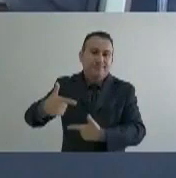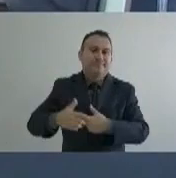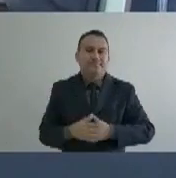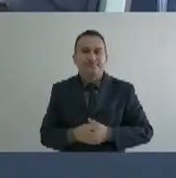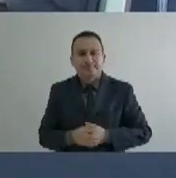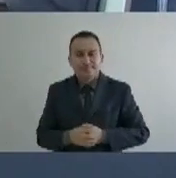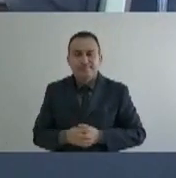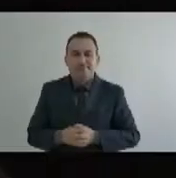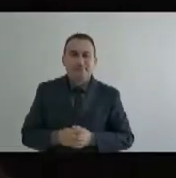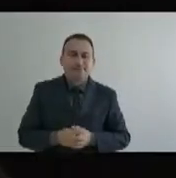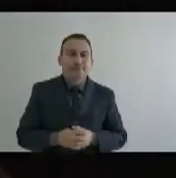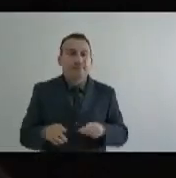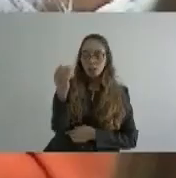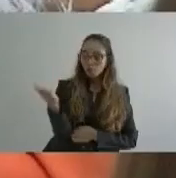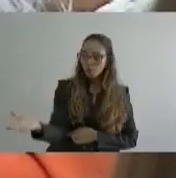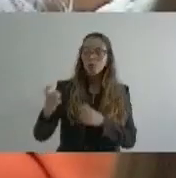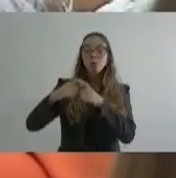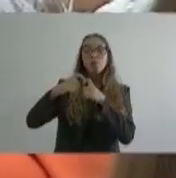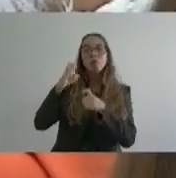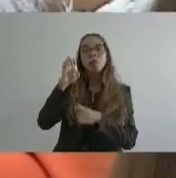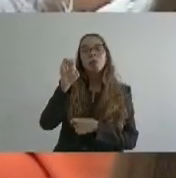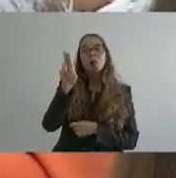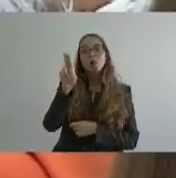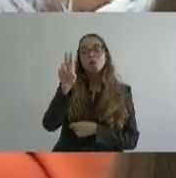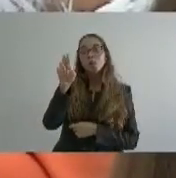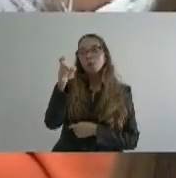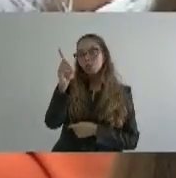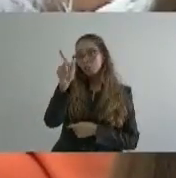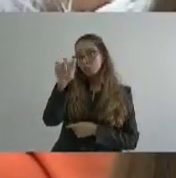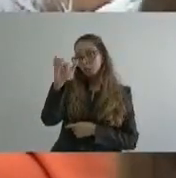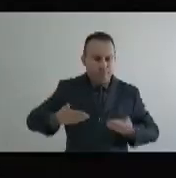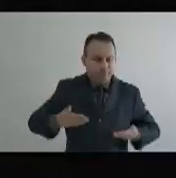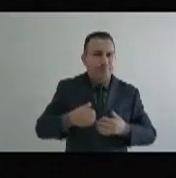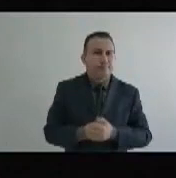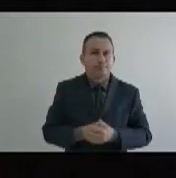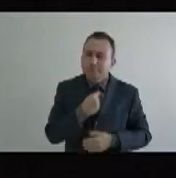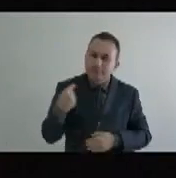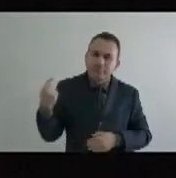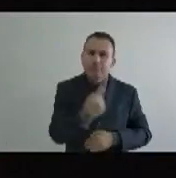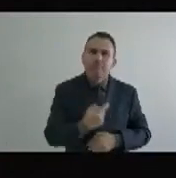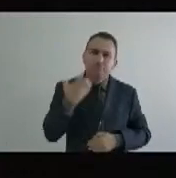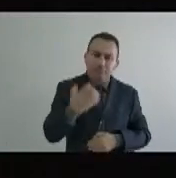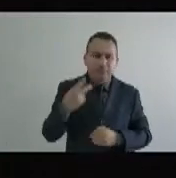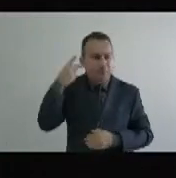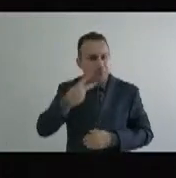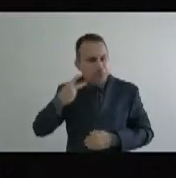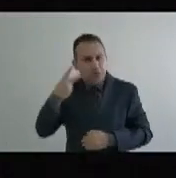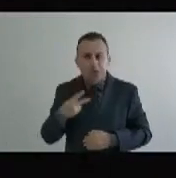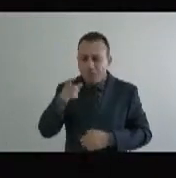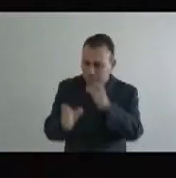que fazem uso de dinheiro público. Queremos políticos e gestores corajosos e